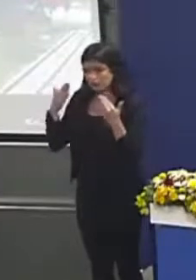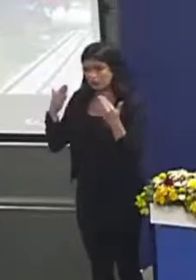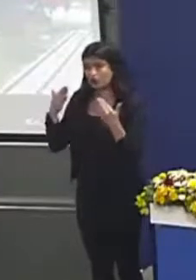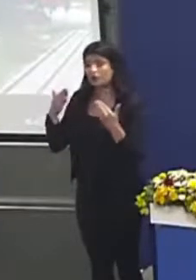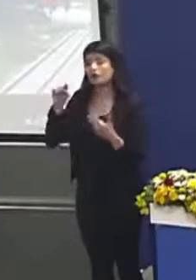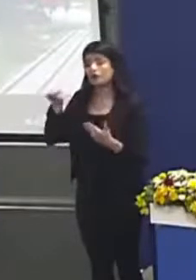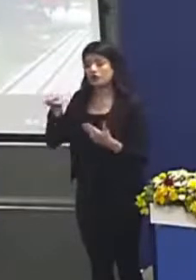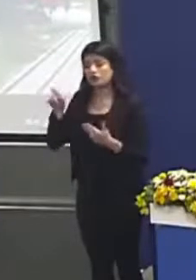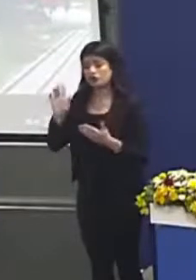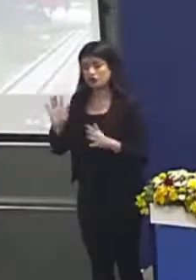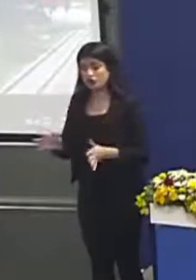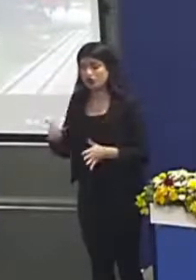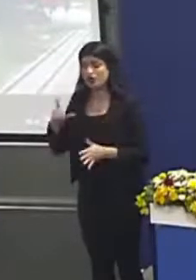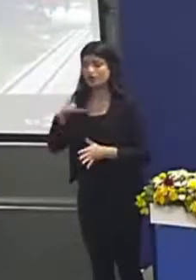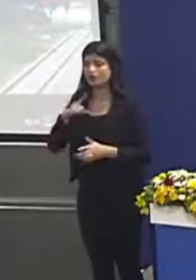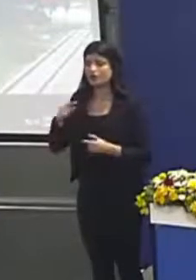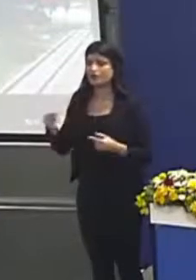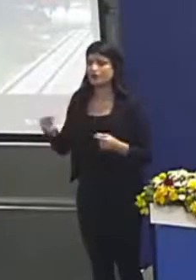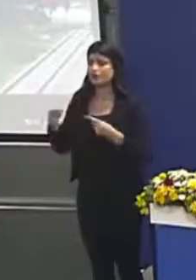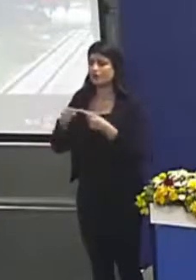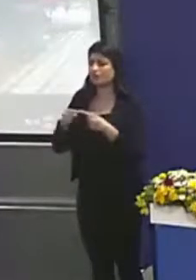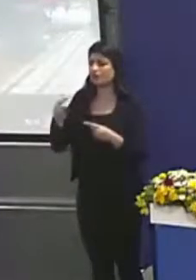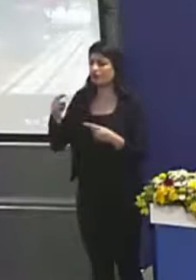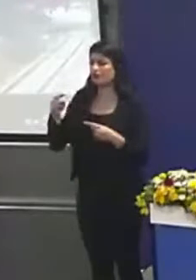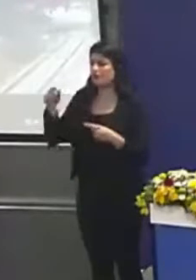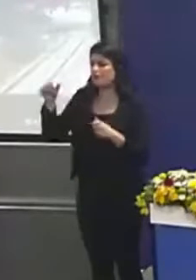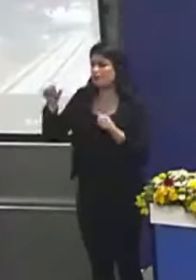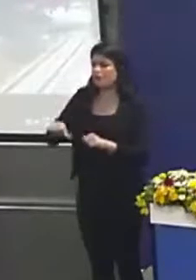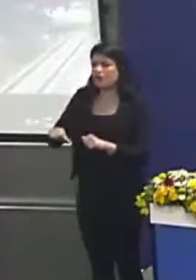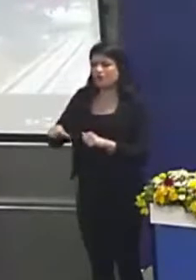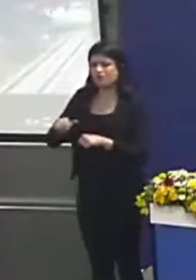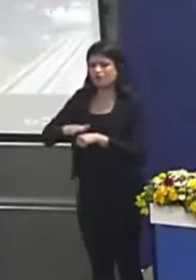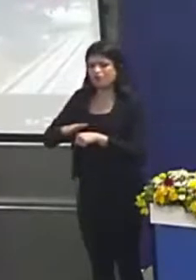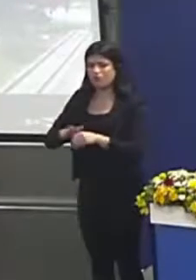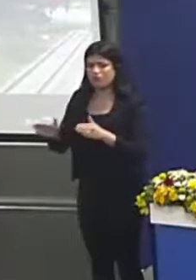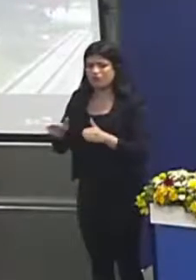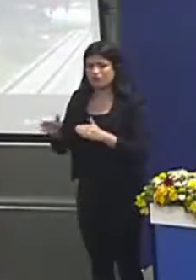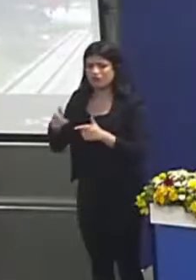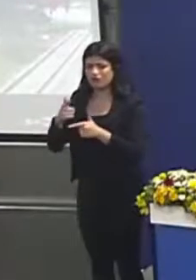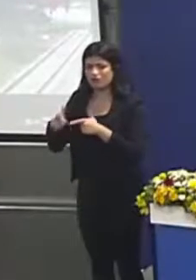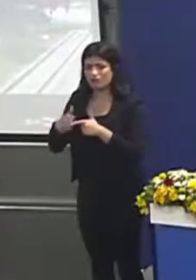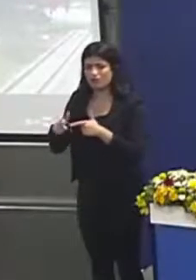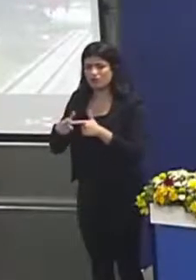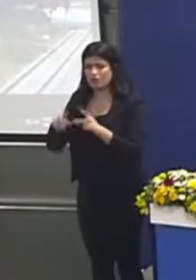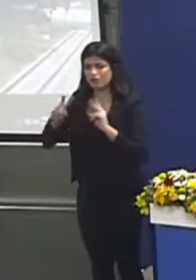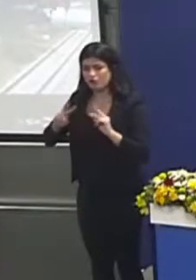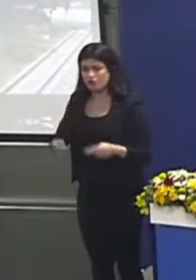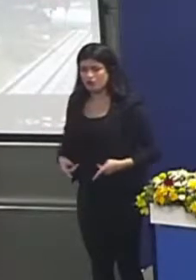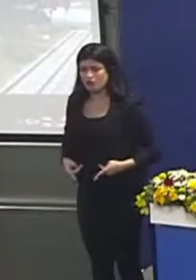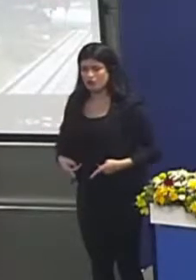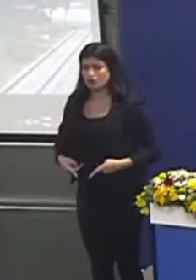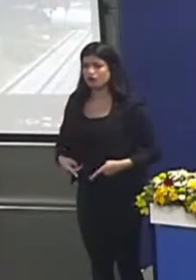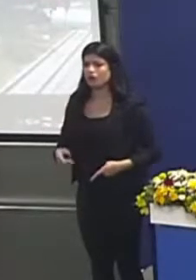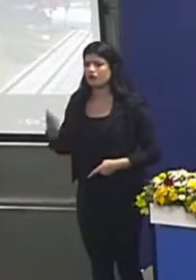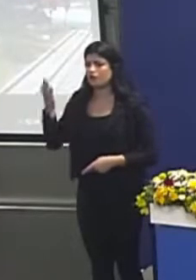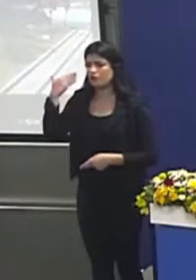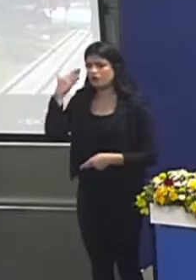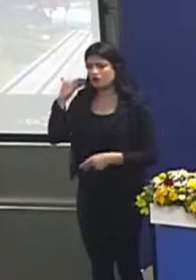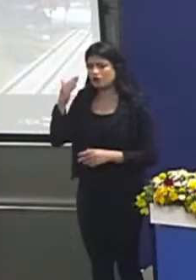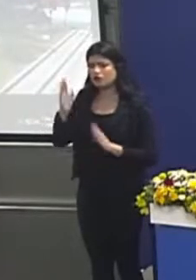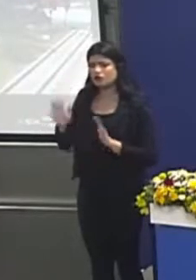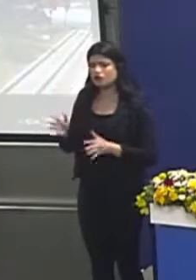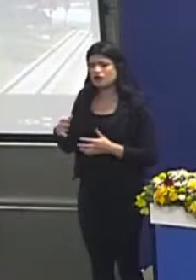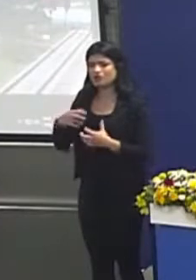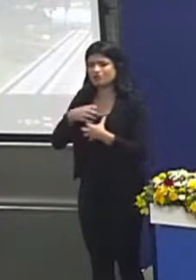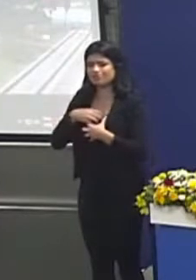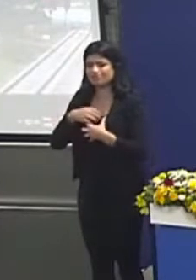se enquadra como um dos piores momentos atravessados pela humanidade, uma vez que fomos acometidos ao